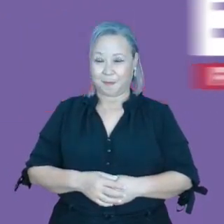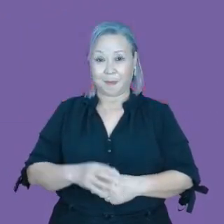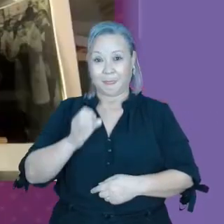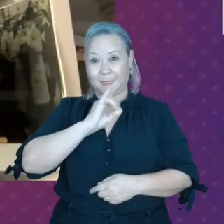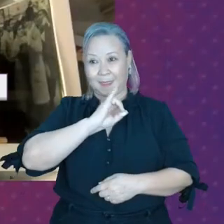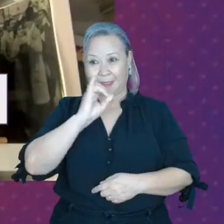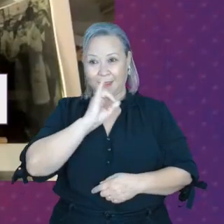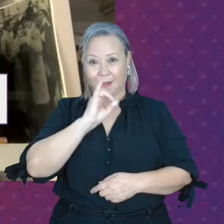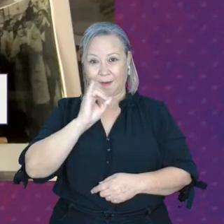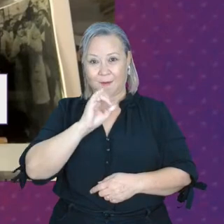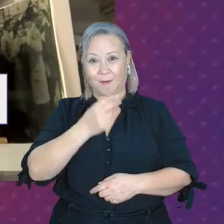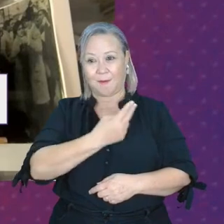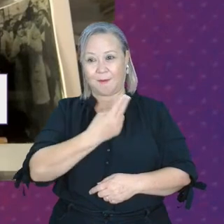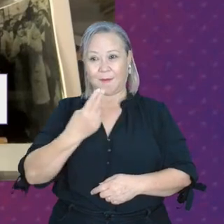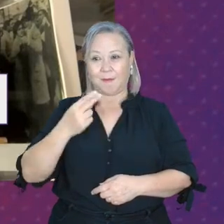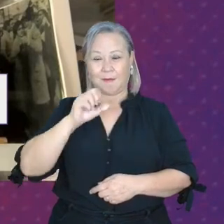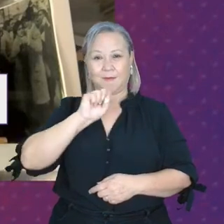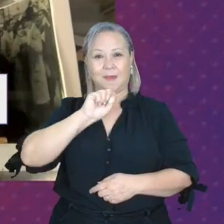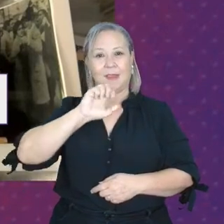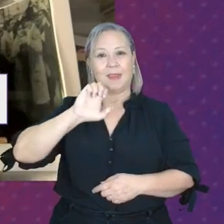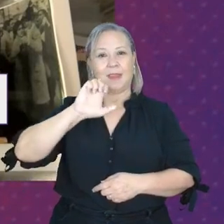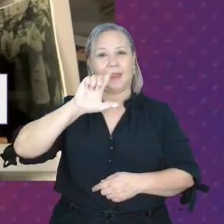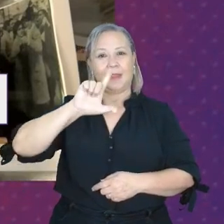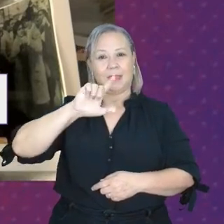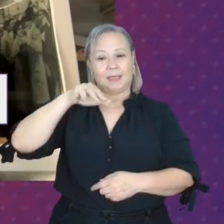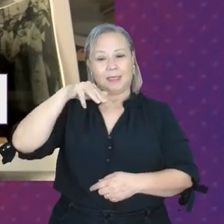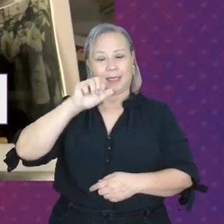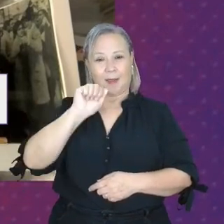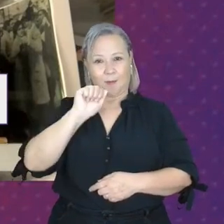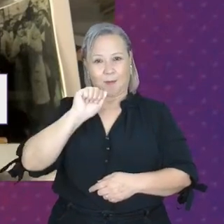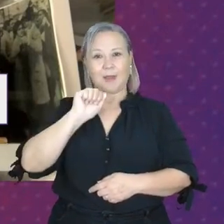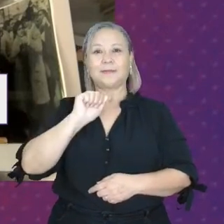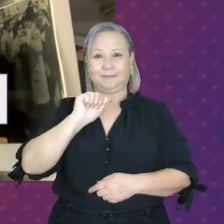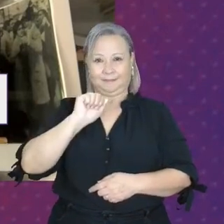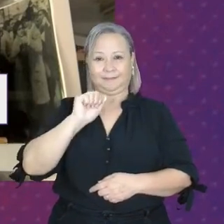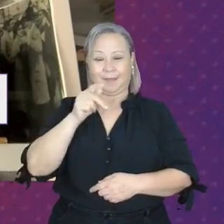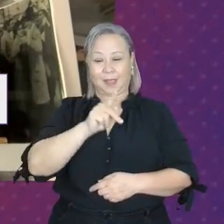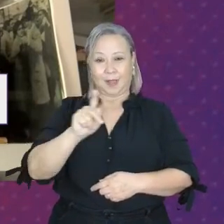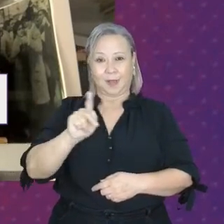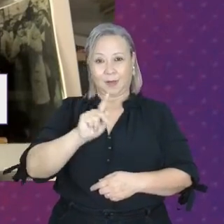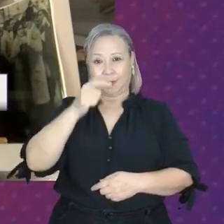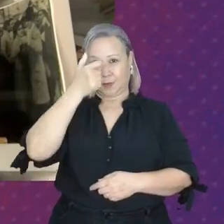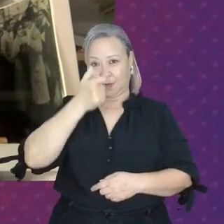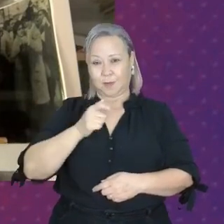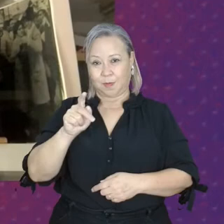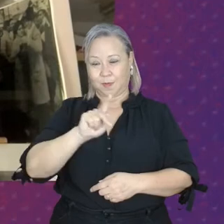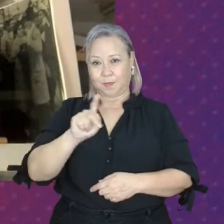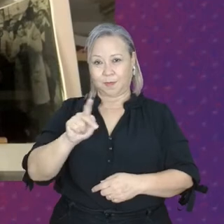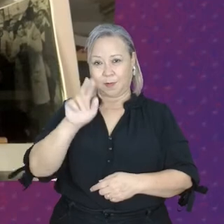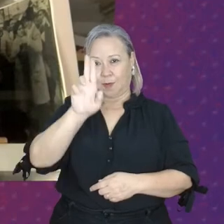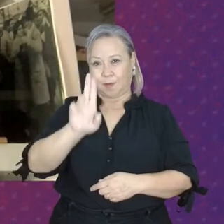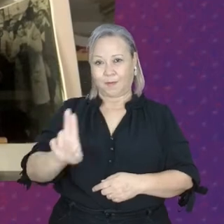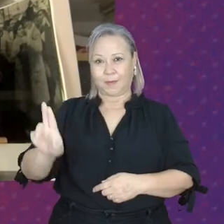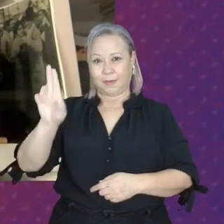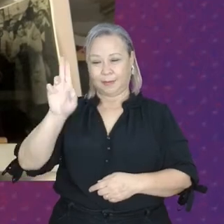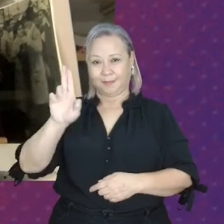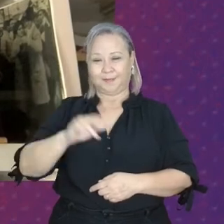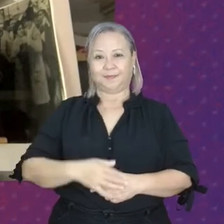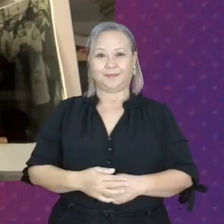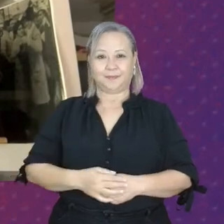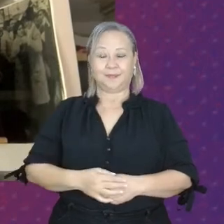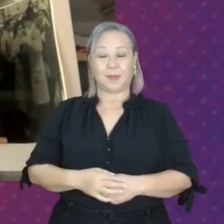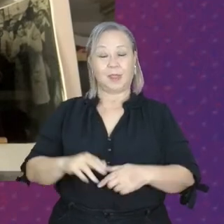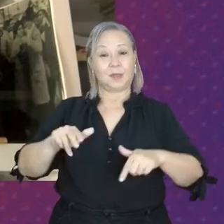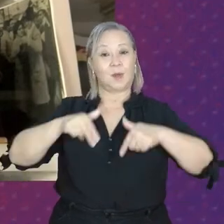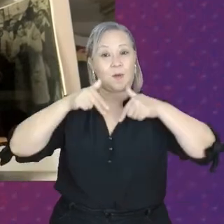Olá, meu nome é Selma Rocha, eu sou professora universitária, sou militante do